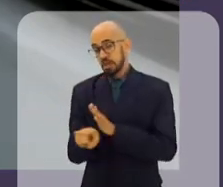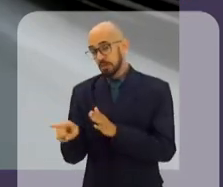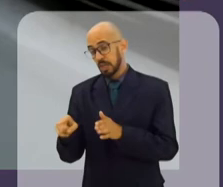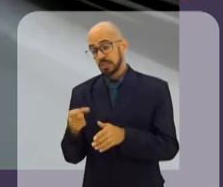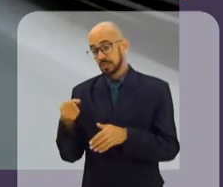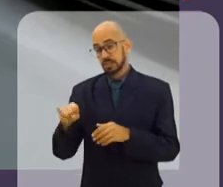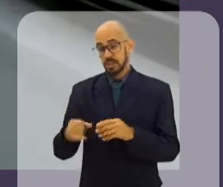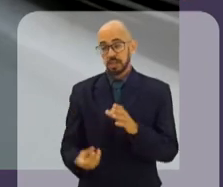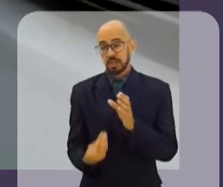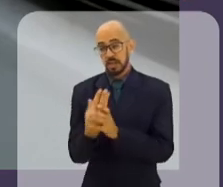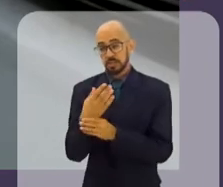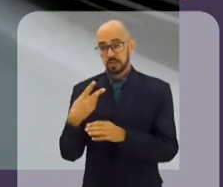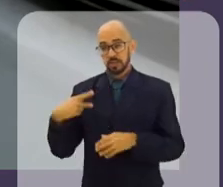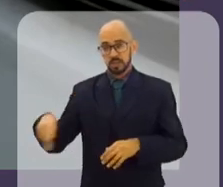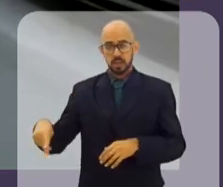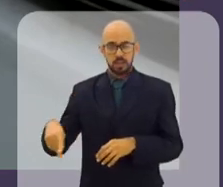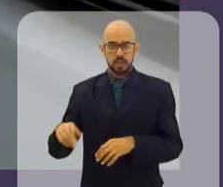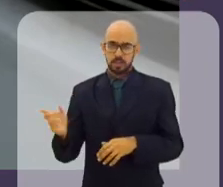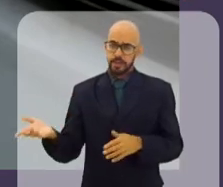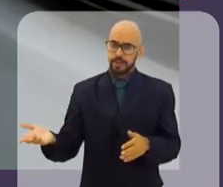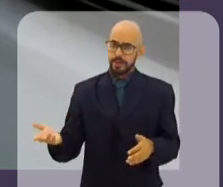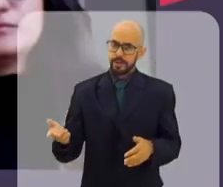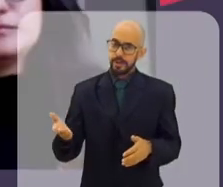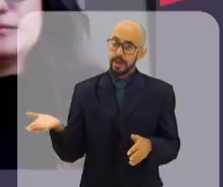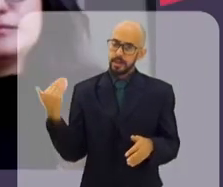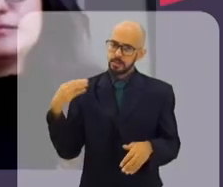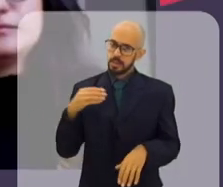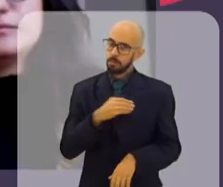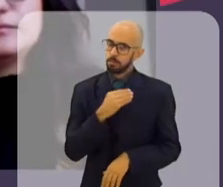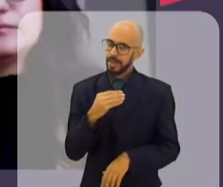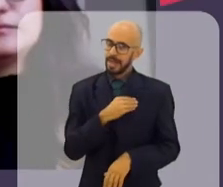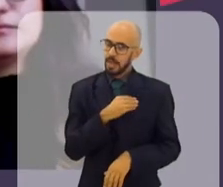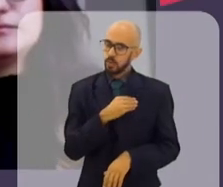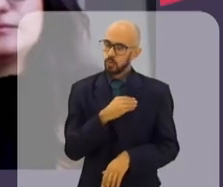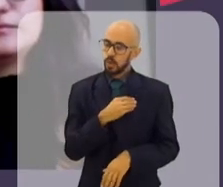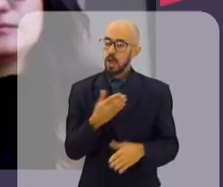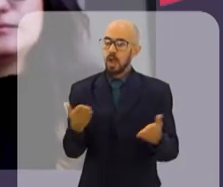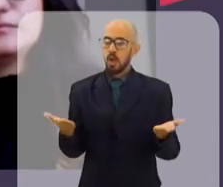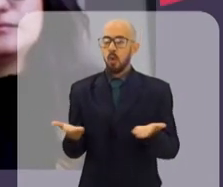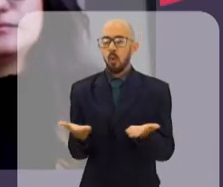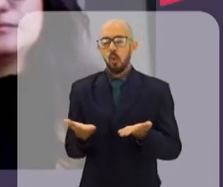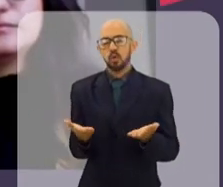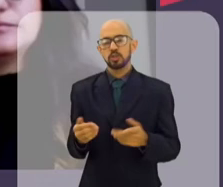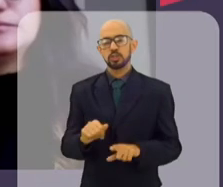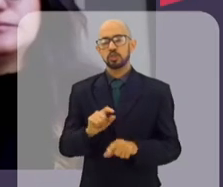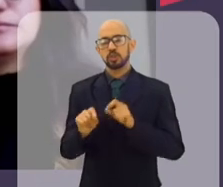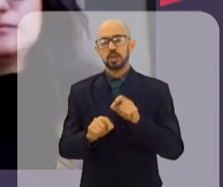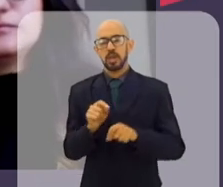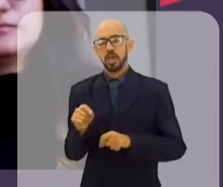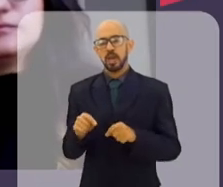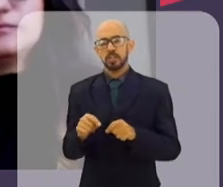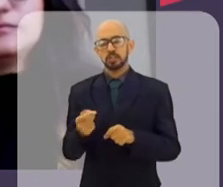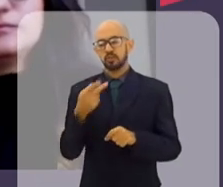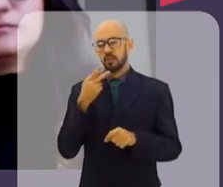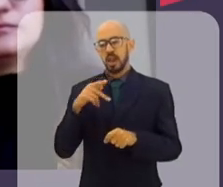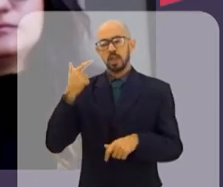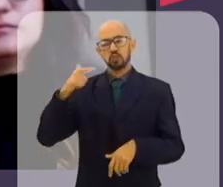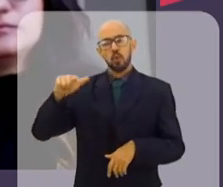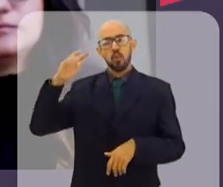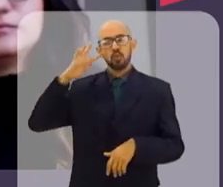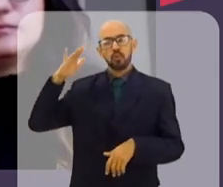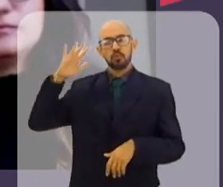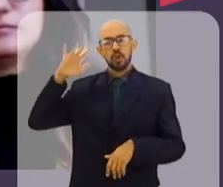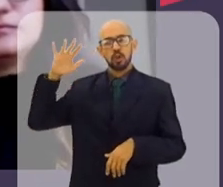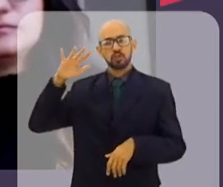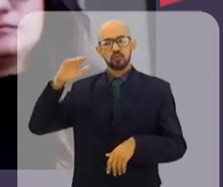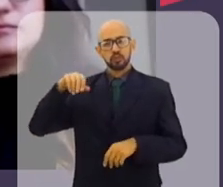dele, a produção dele, nossa, era blasfêmia. E de repente trazer um outro saber, um outro